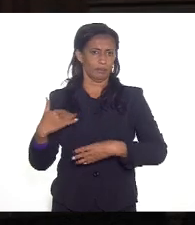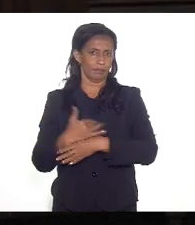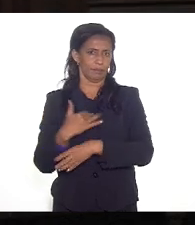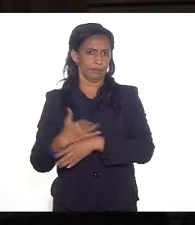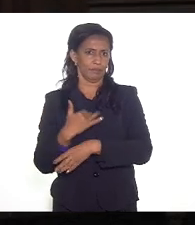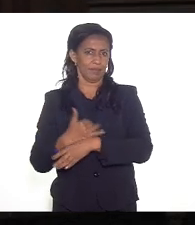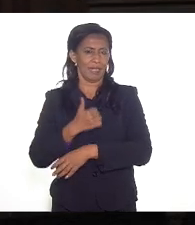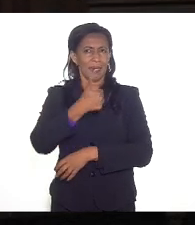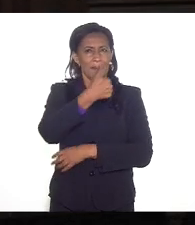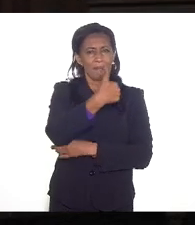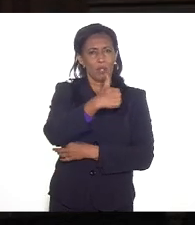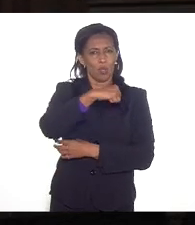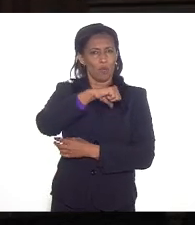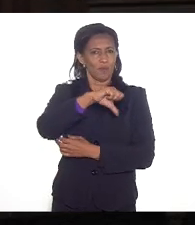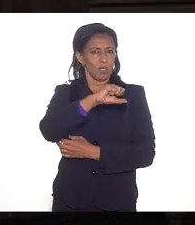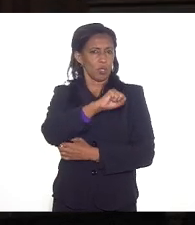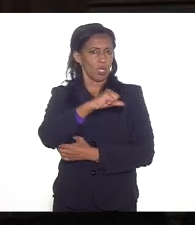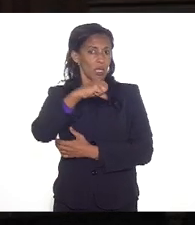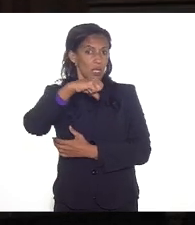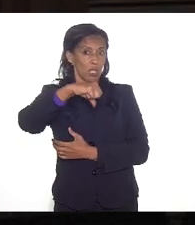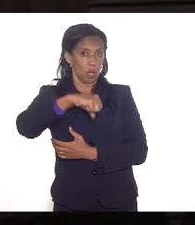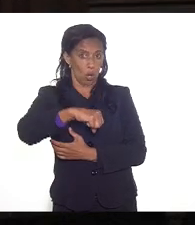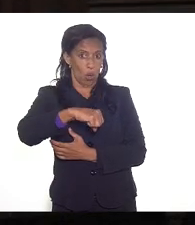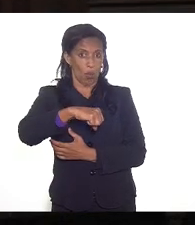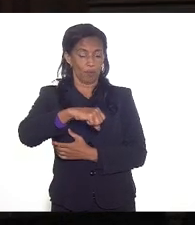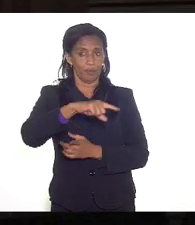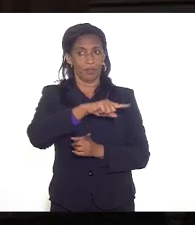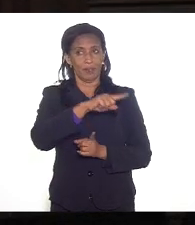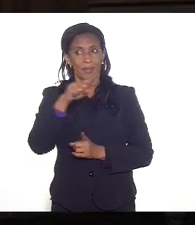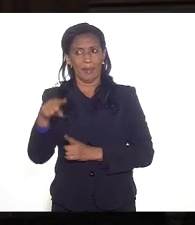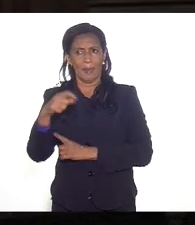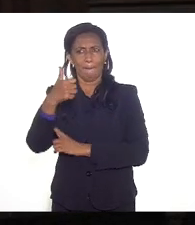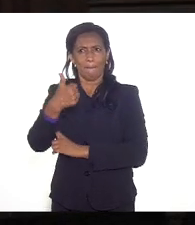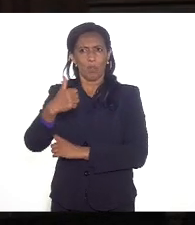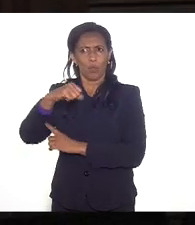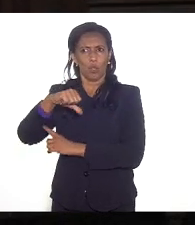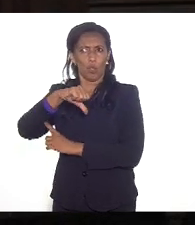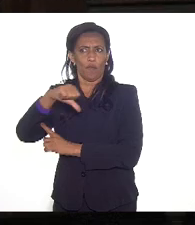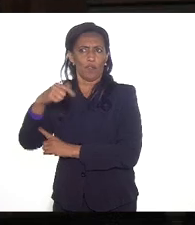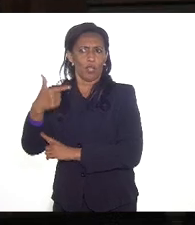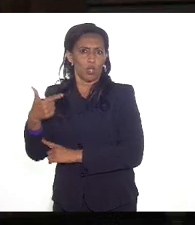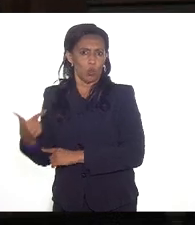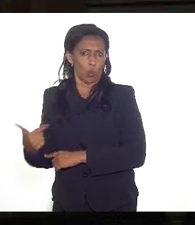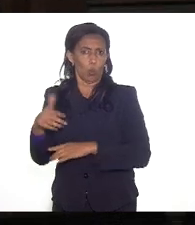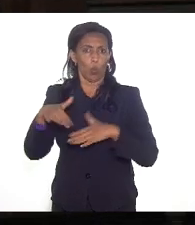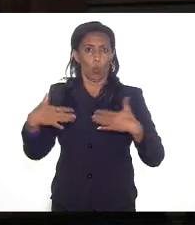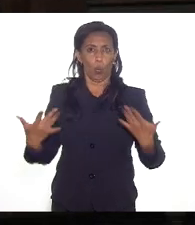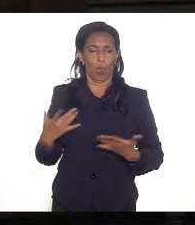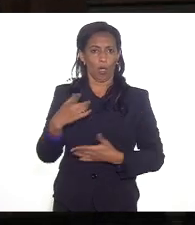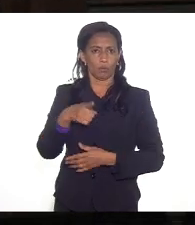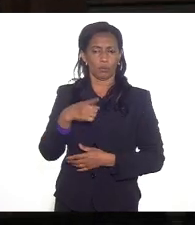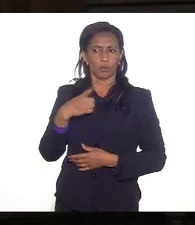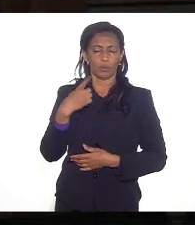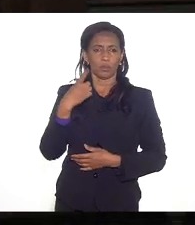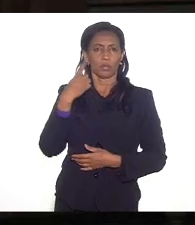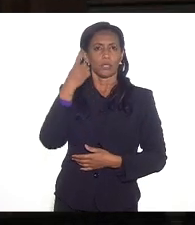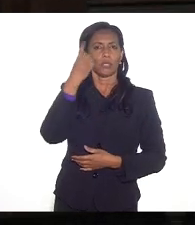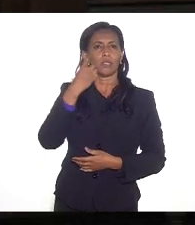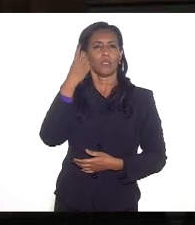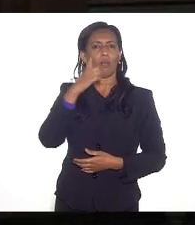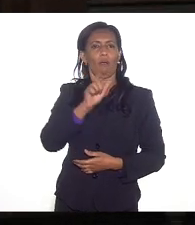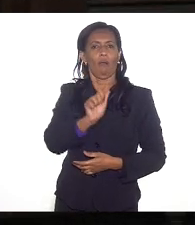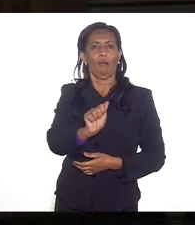entre 1989 a 1992 quando o deputado Alexandre